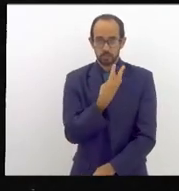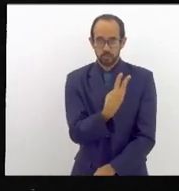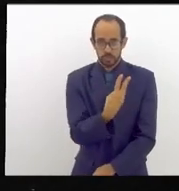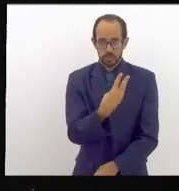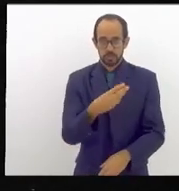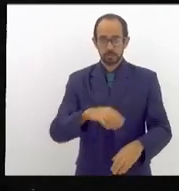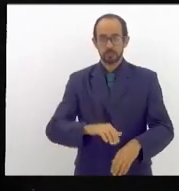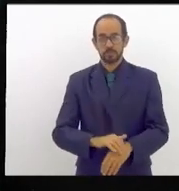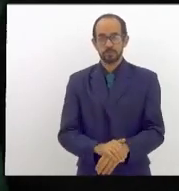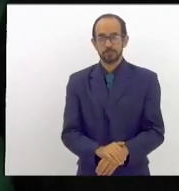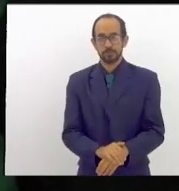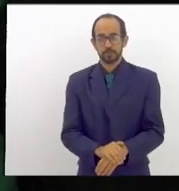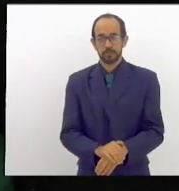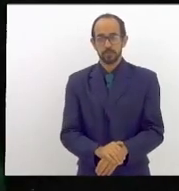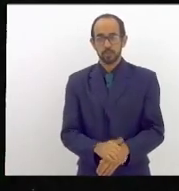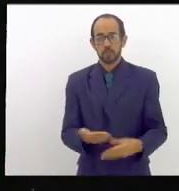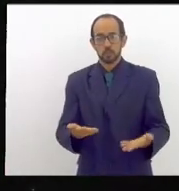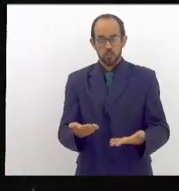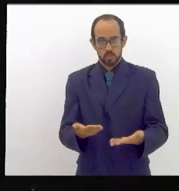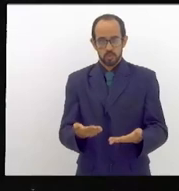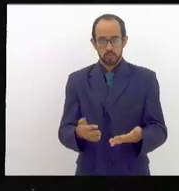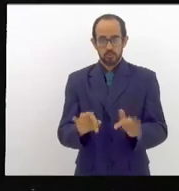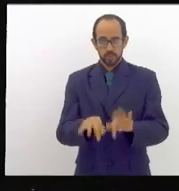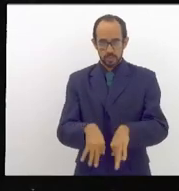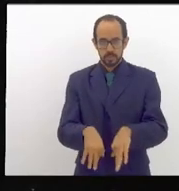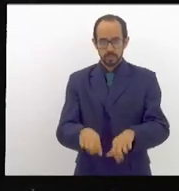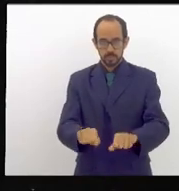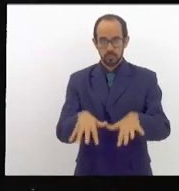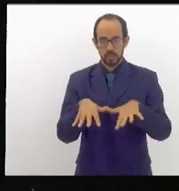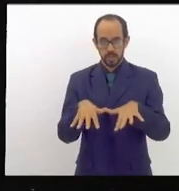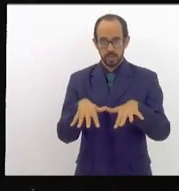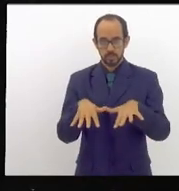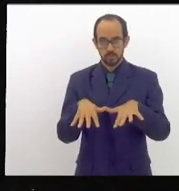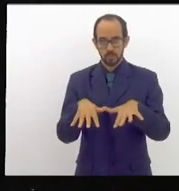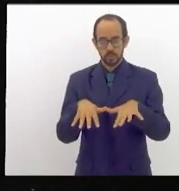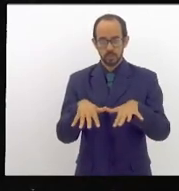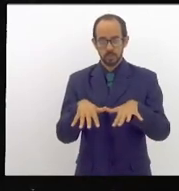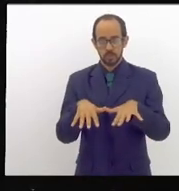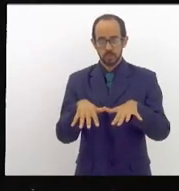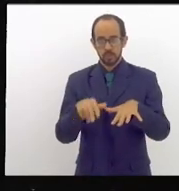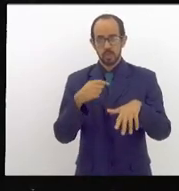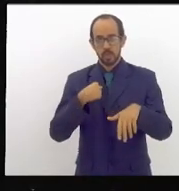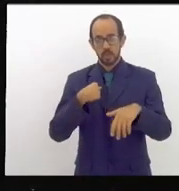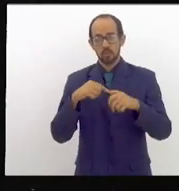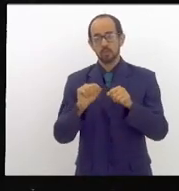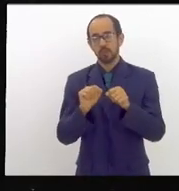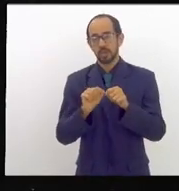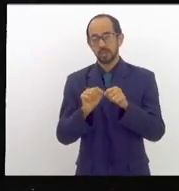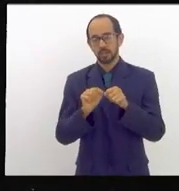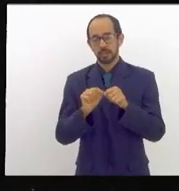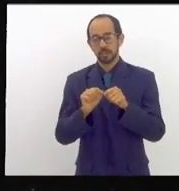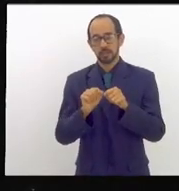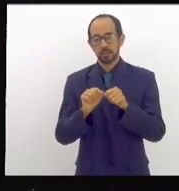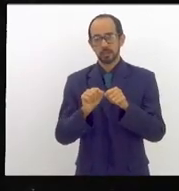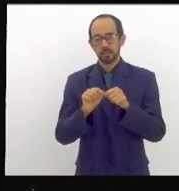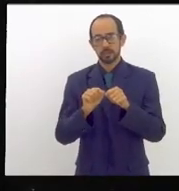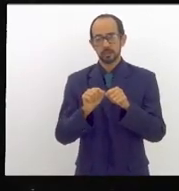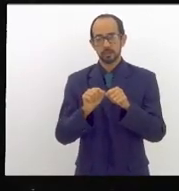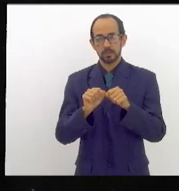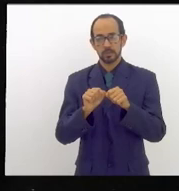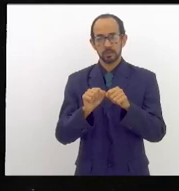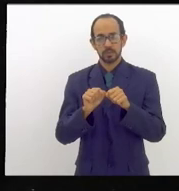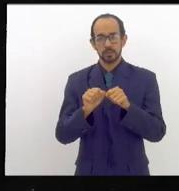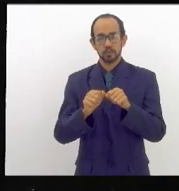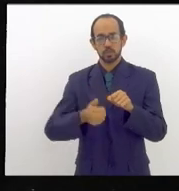nesse último dia nesse Plenário eu farei o que eu fiz desde o primeiro dia que entrei